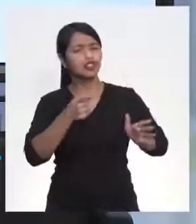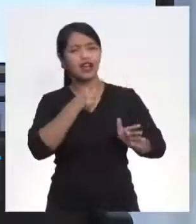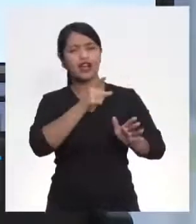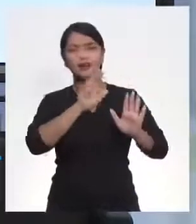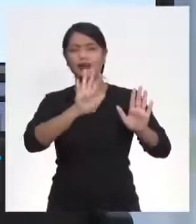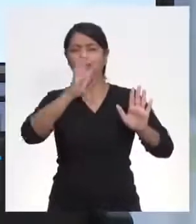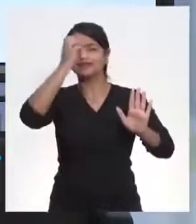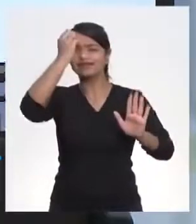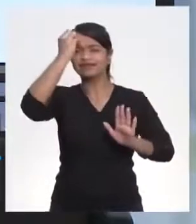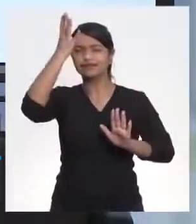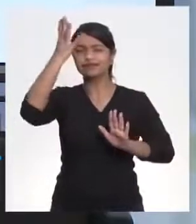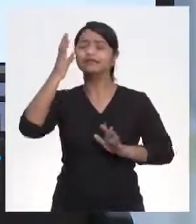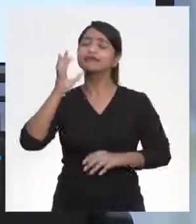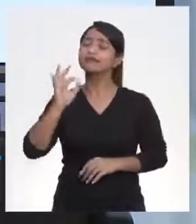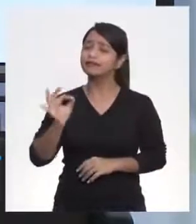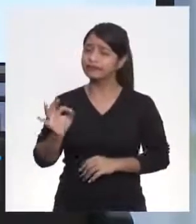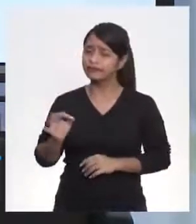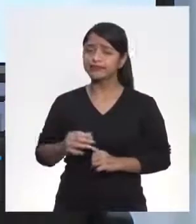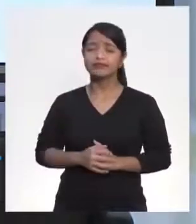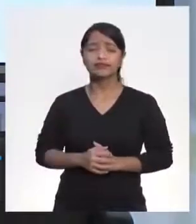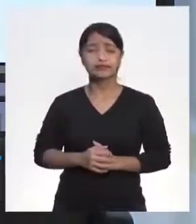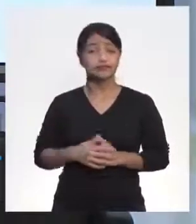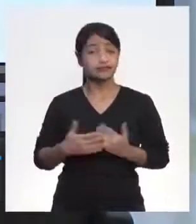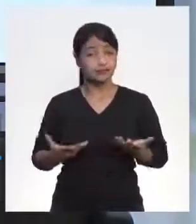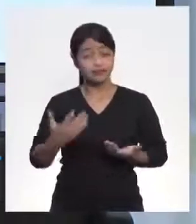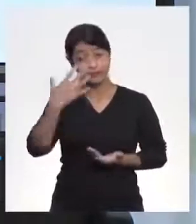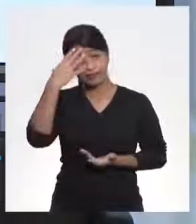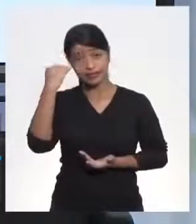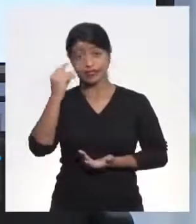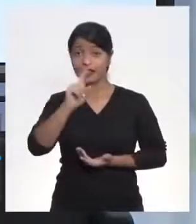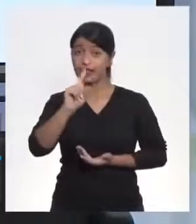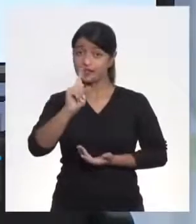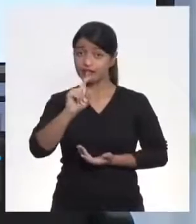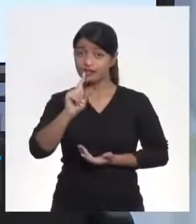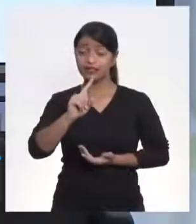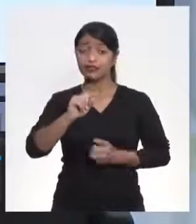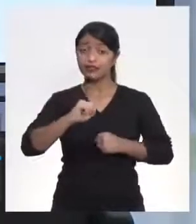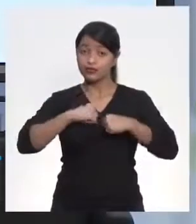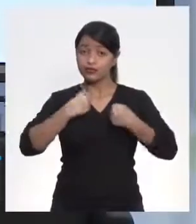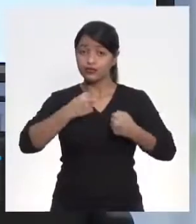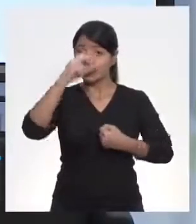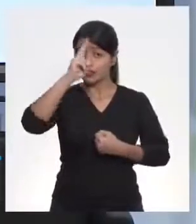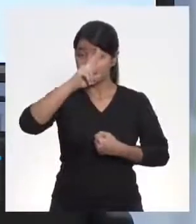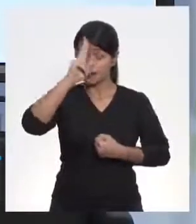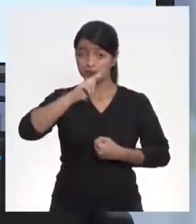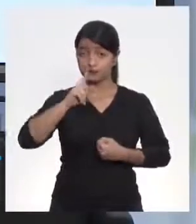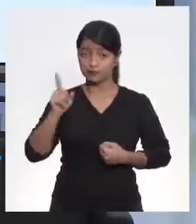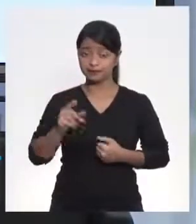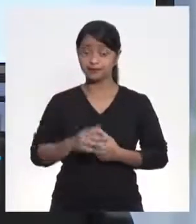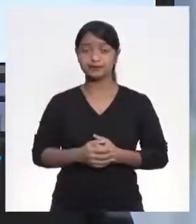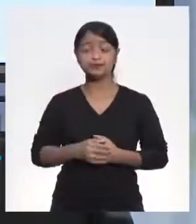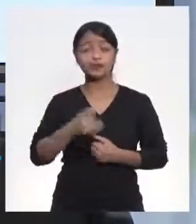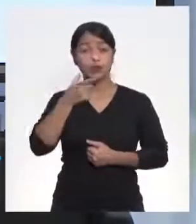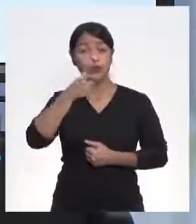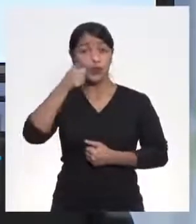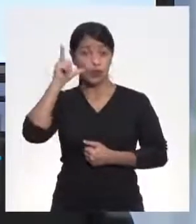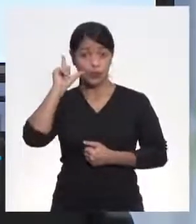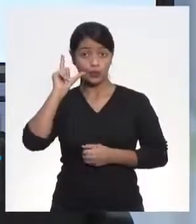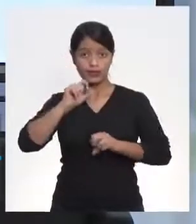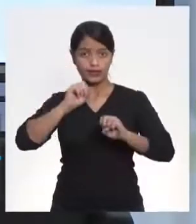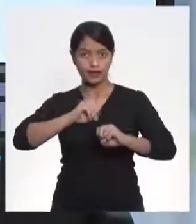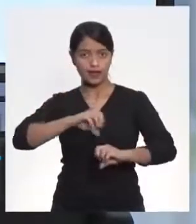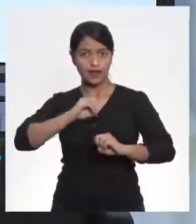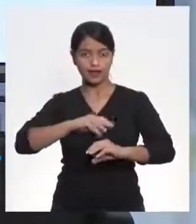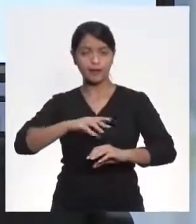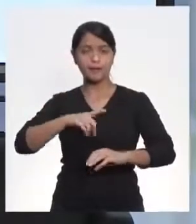Pode acontecer. Então, não deixar cair no esquecimento, vamos tentar relembrar um pouquinho. Na aula de ontem também nós apresentamos